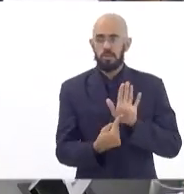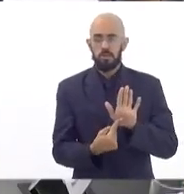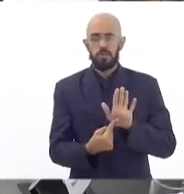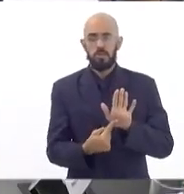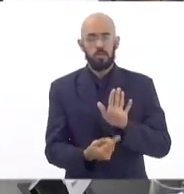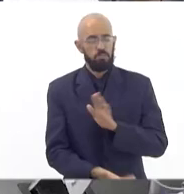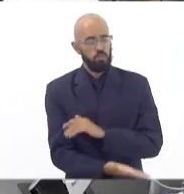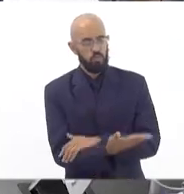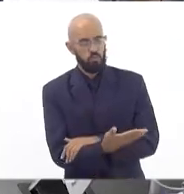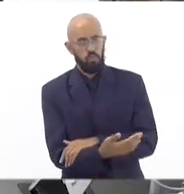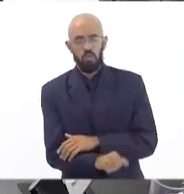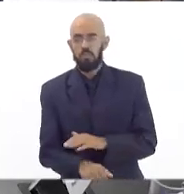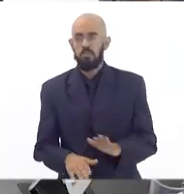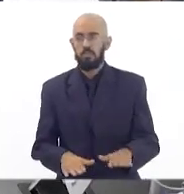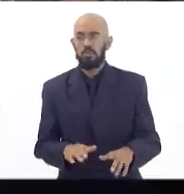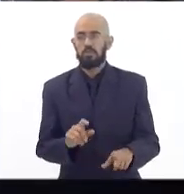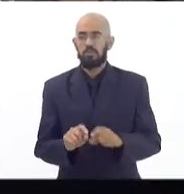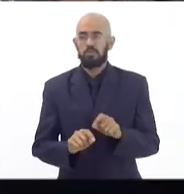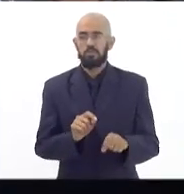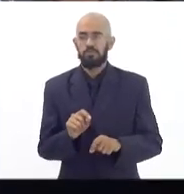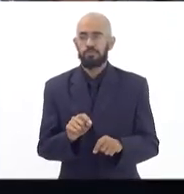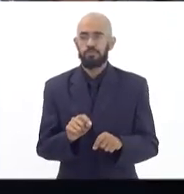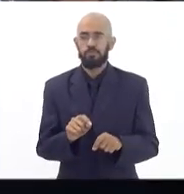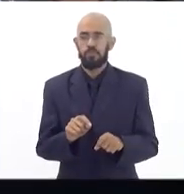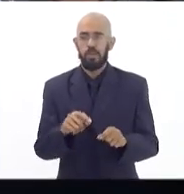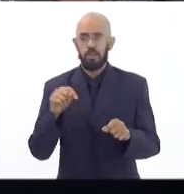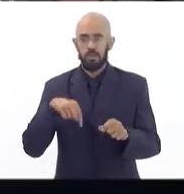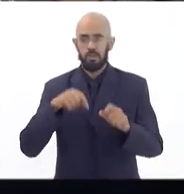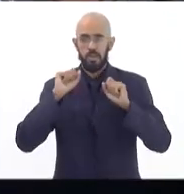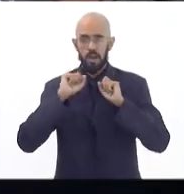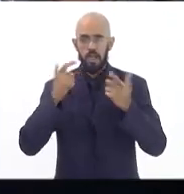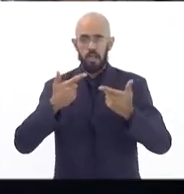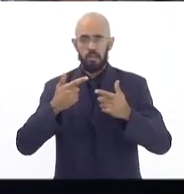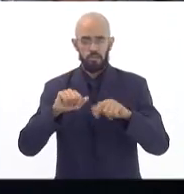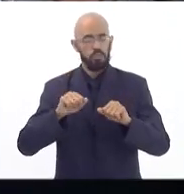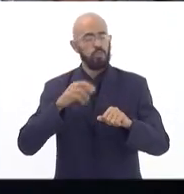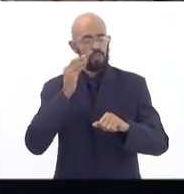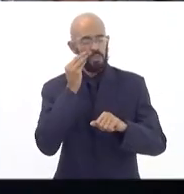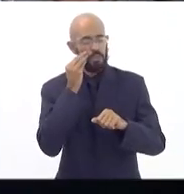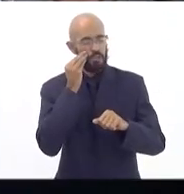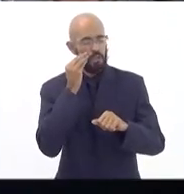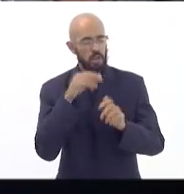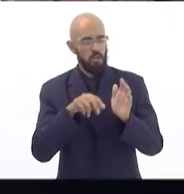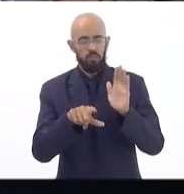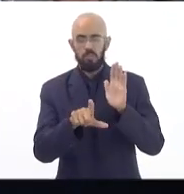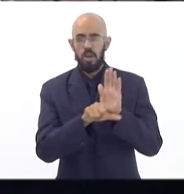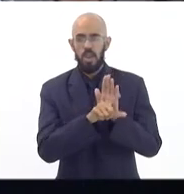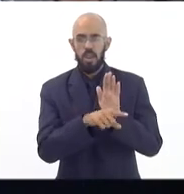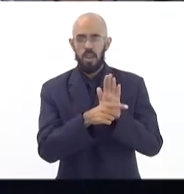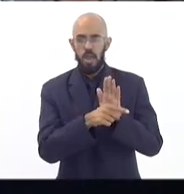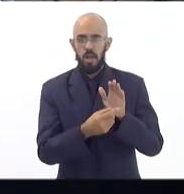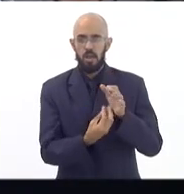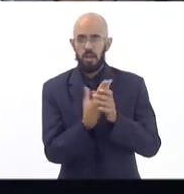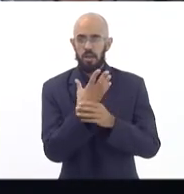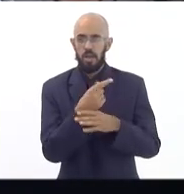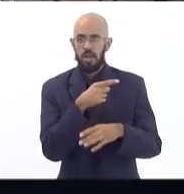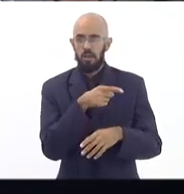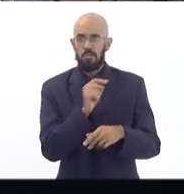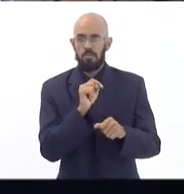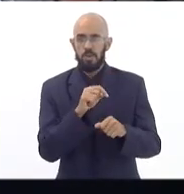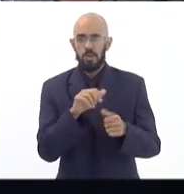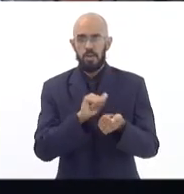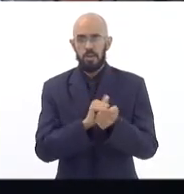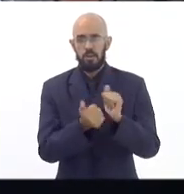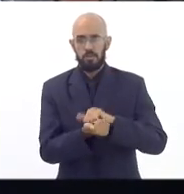pelo senhor nós vamos aqui através da Assembleia Legislativa através do projeto de lei deputados Paulo no projeto de lei justamente para poder